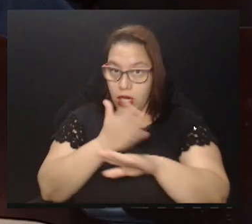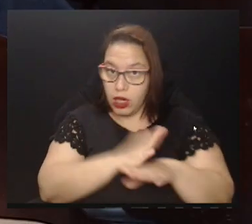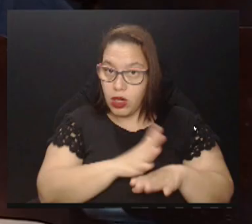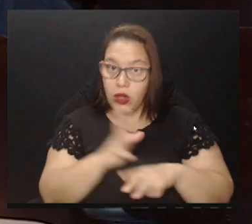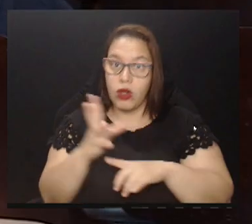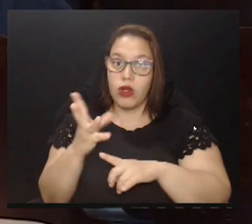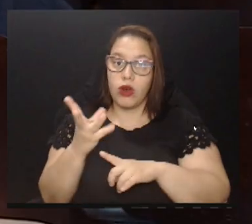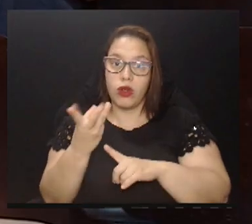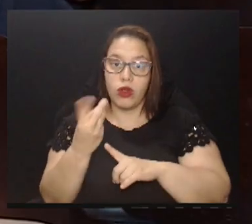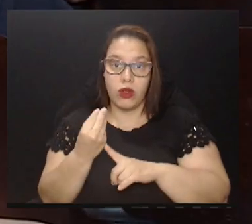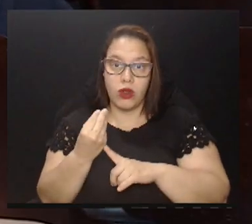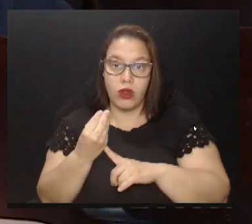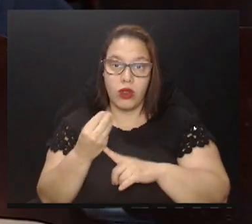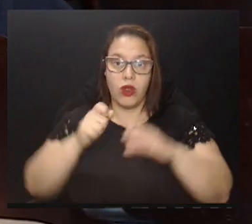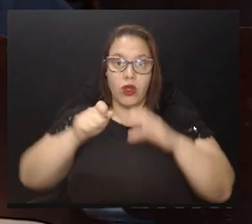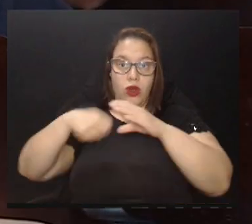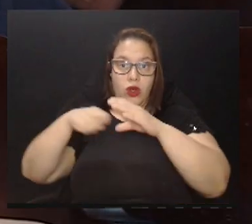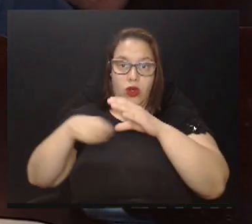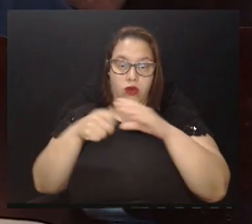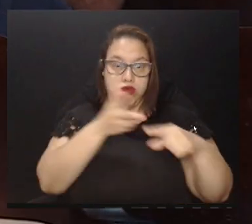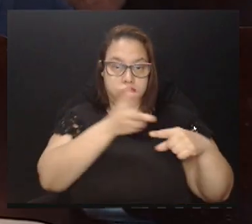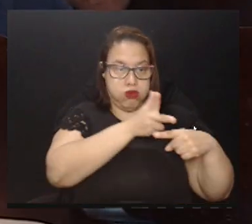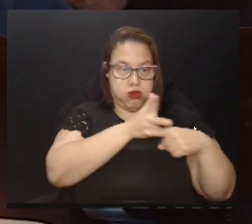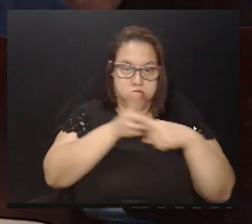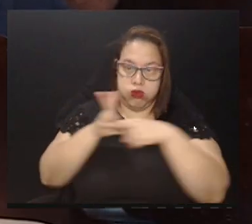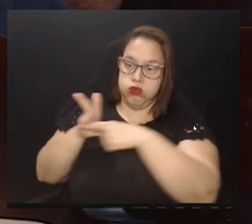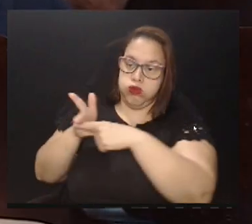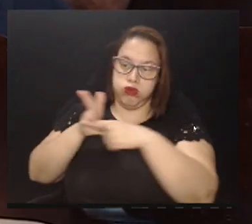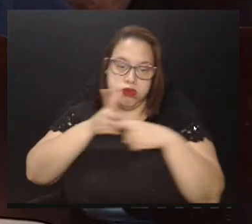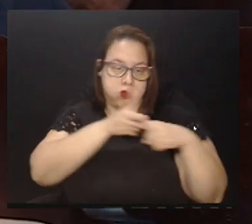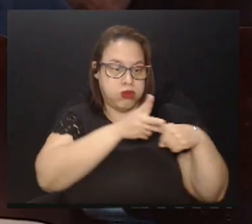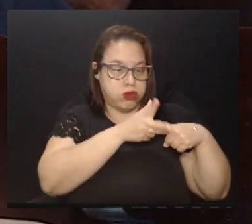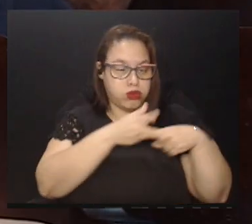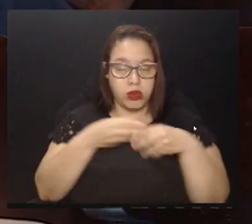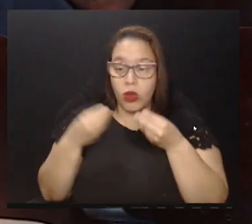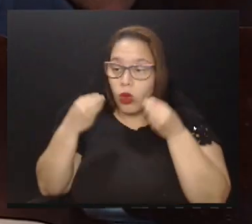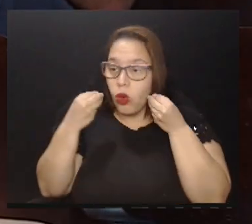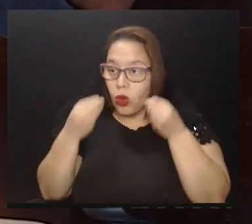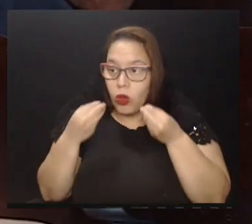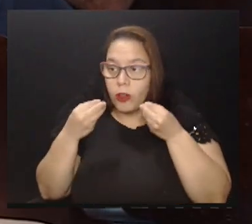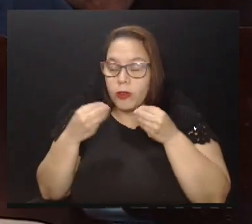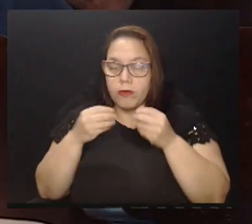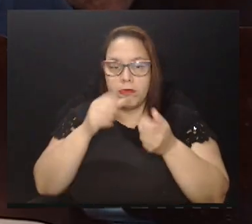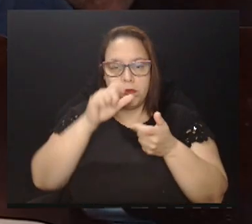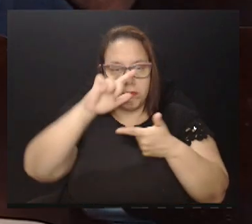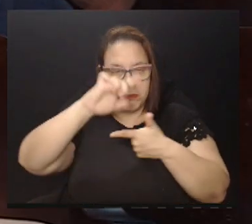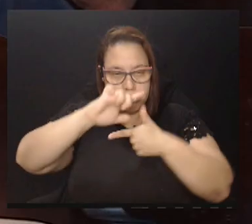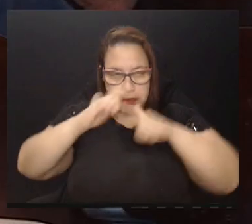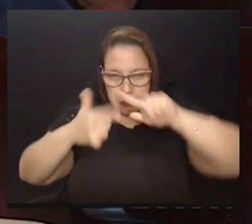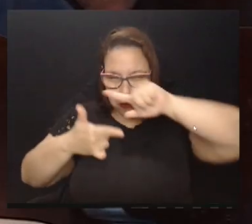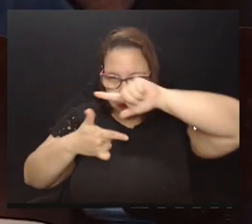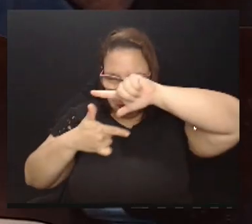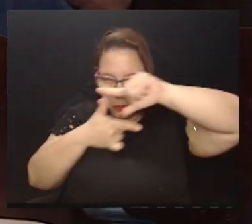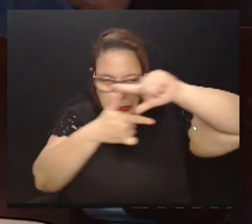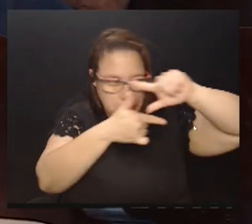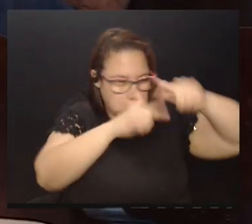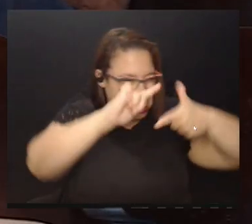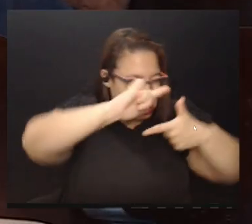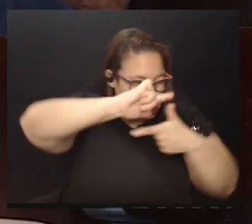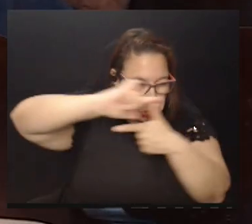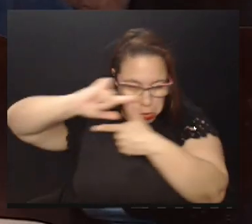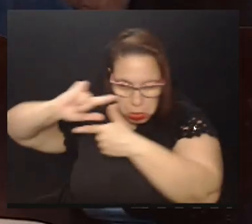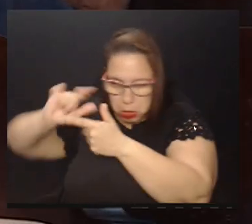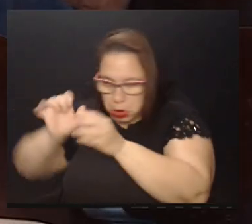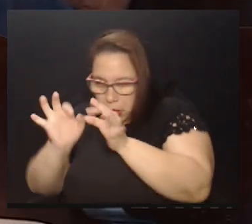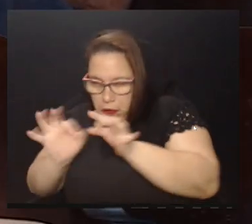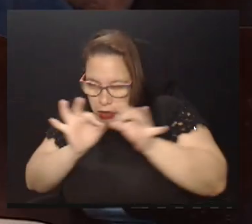câmera, né? Prevendo como é que você ia enquadrar todas essas coisas, onde você ia enquadrar, como é que ia ser a direção de